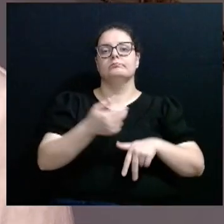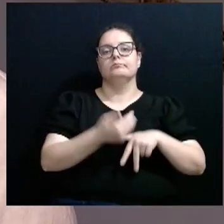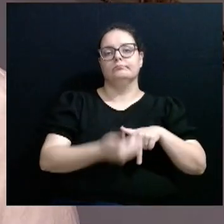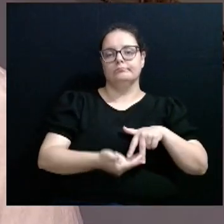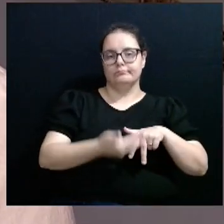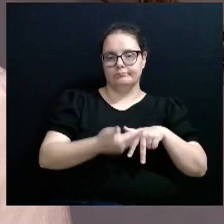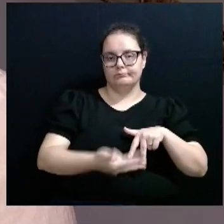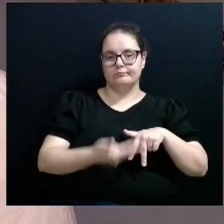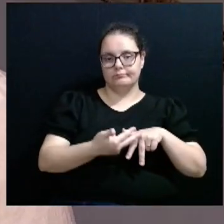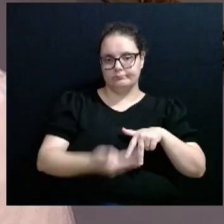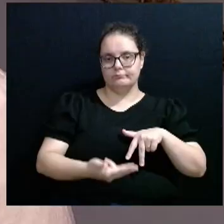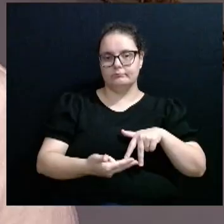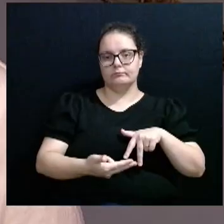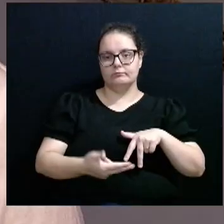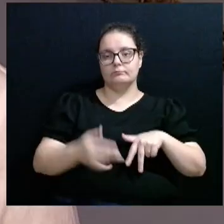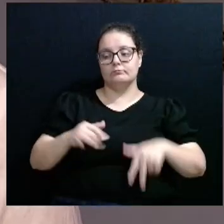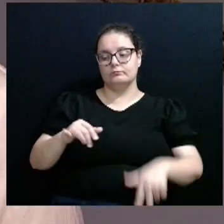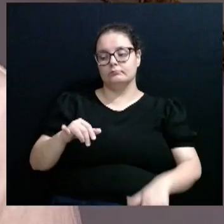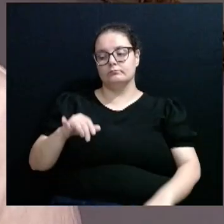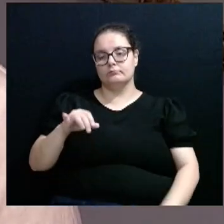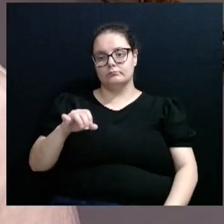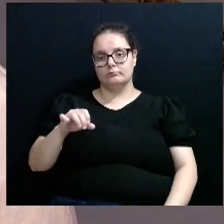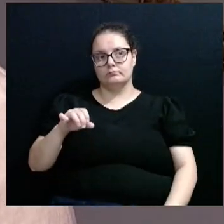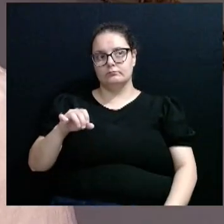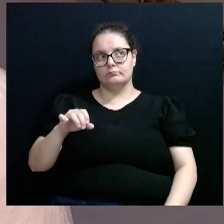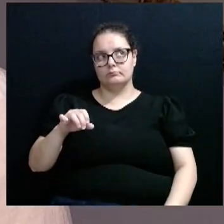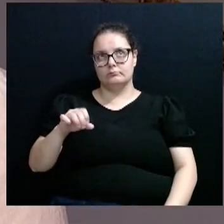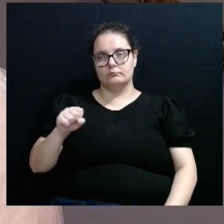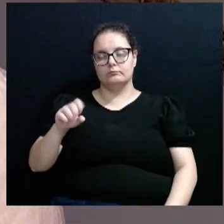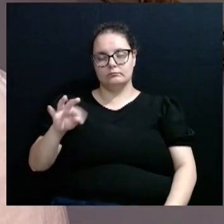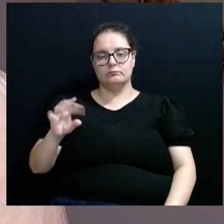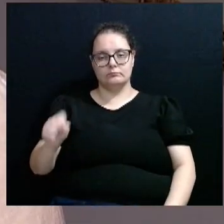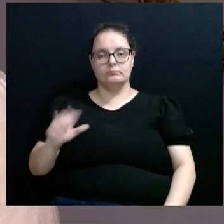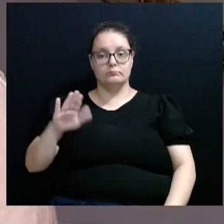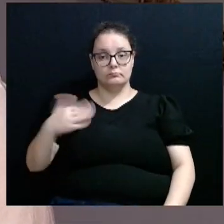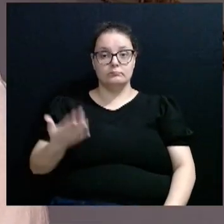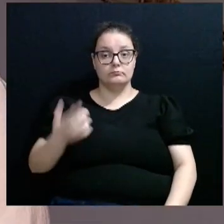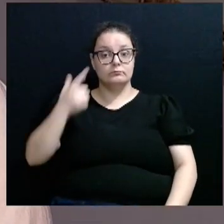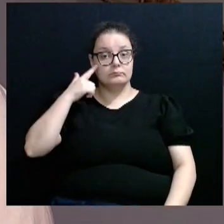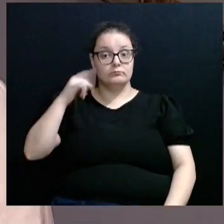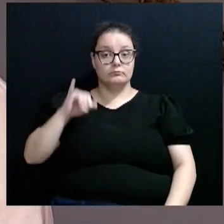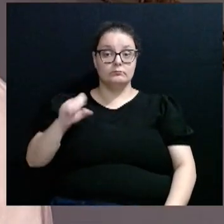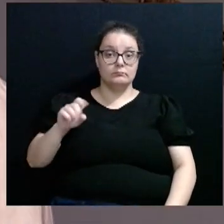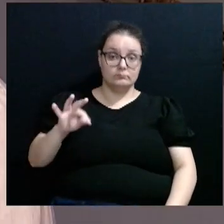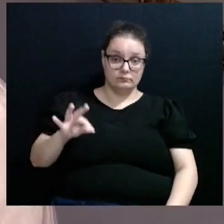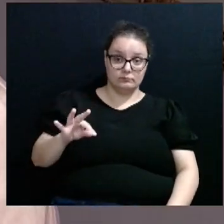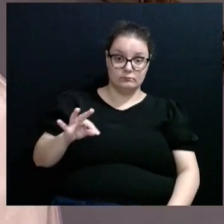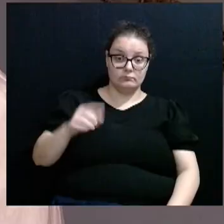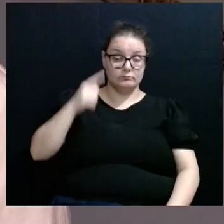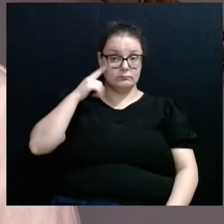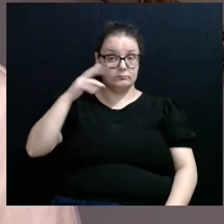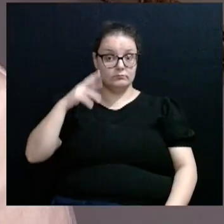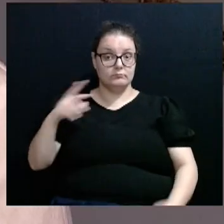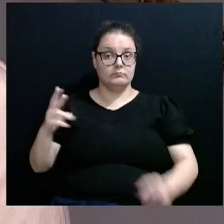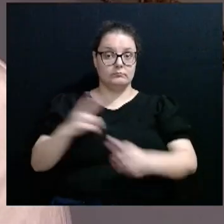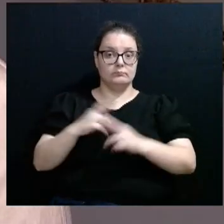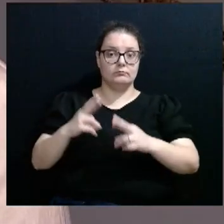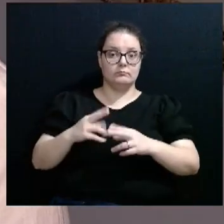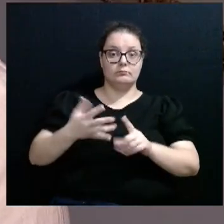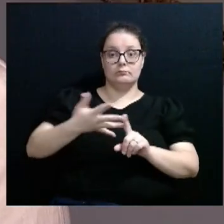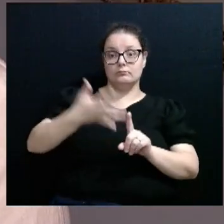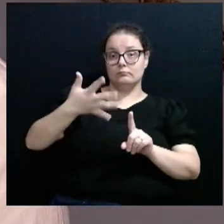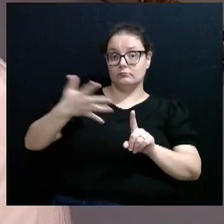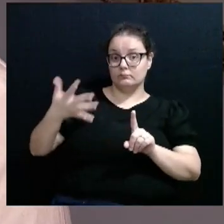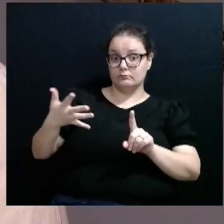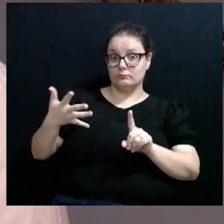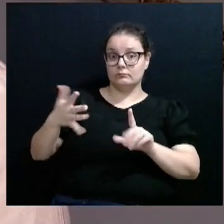das ISTs, porque muitas vezes quando a gente pensa em IST, né, a gente já pensa associar logo a população LGBT, mas muitas